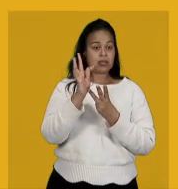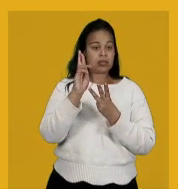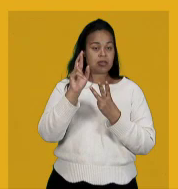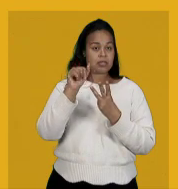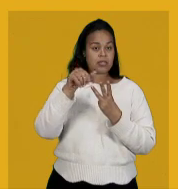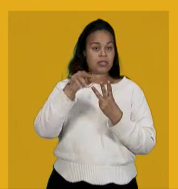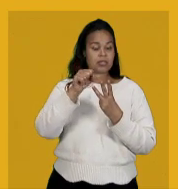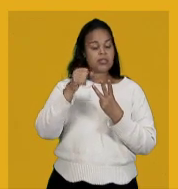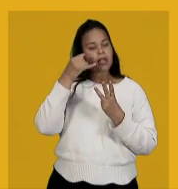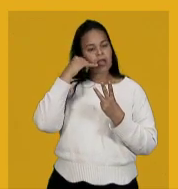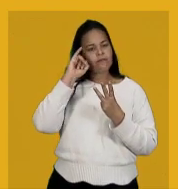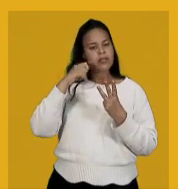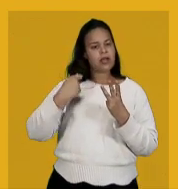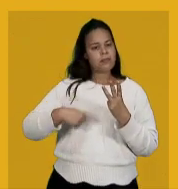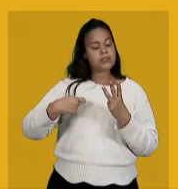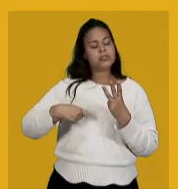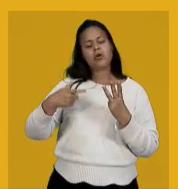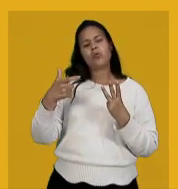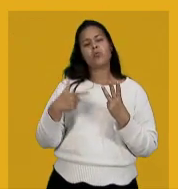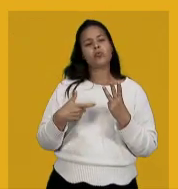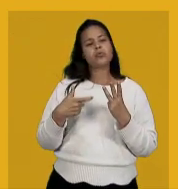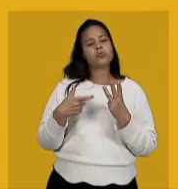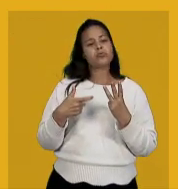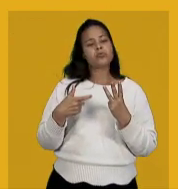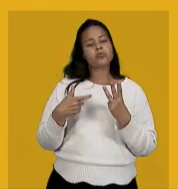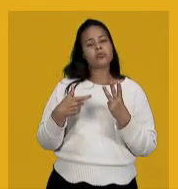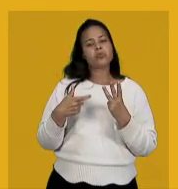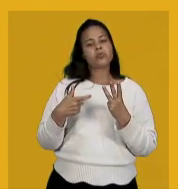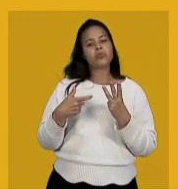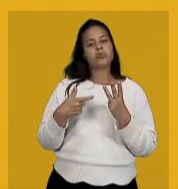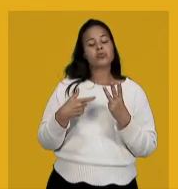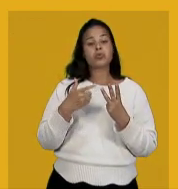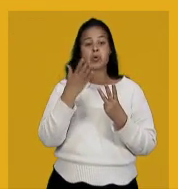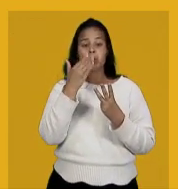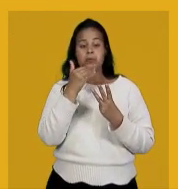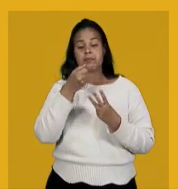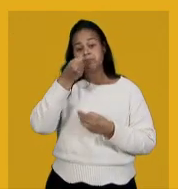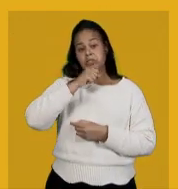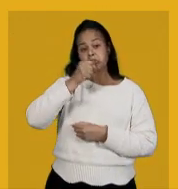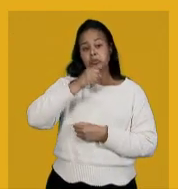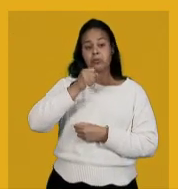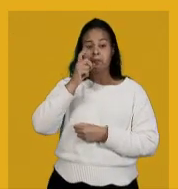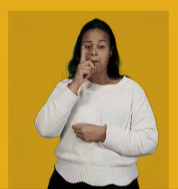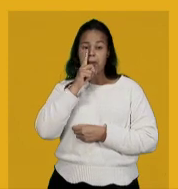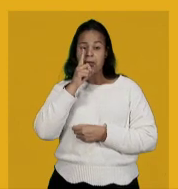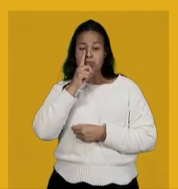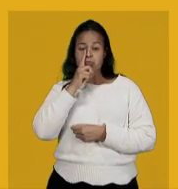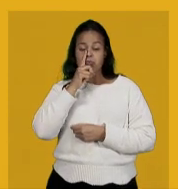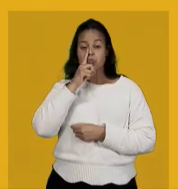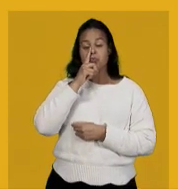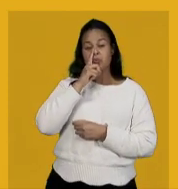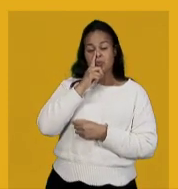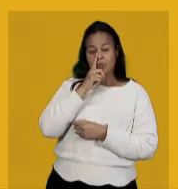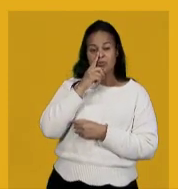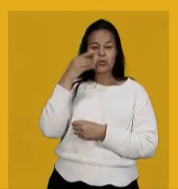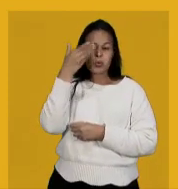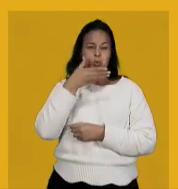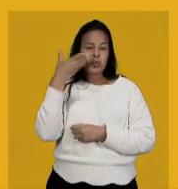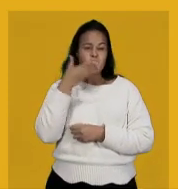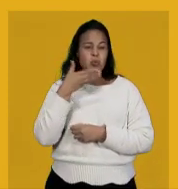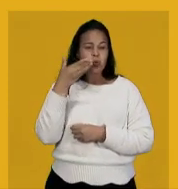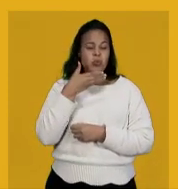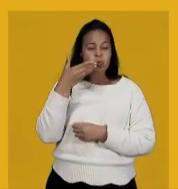evitar mesmo. Ela está onde? Ela está nos alimentos igual sorvete, biscoito recheado, os fast foods,